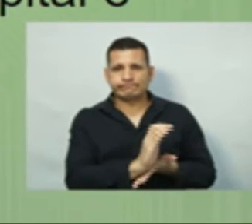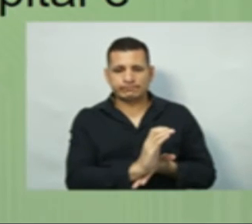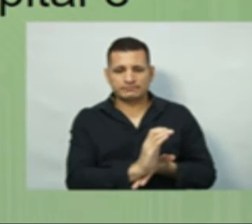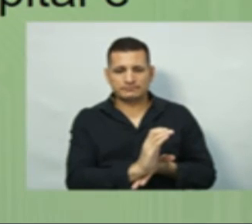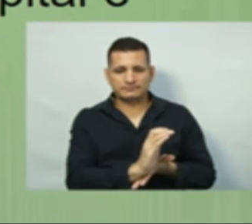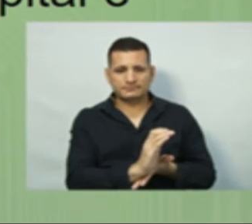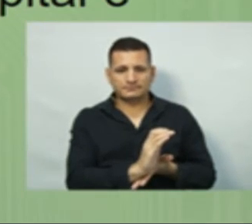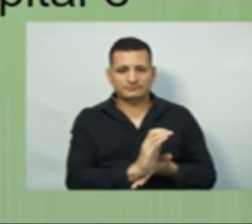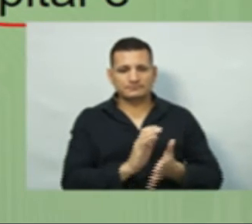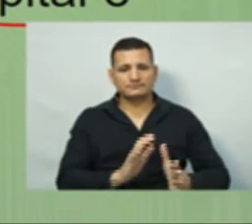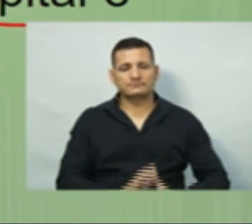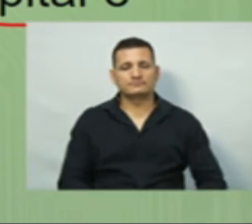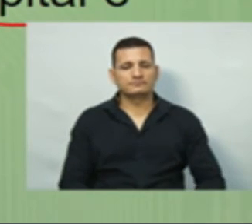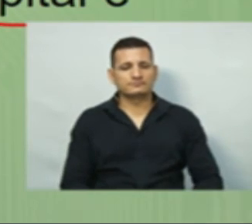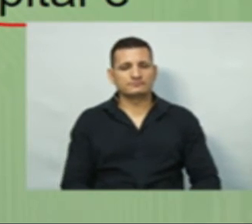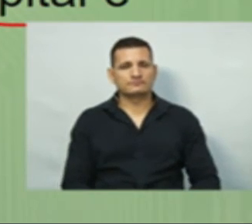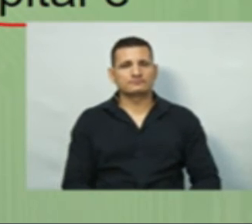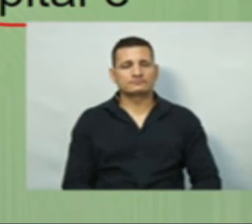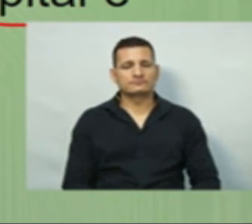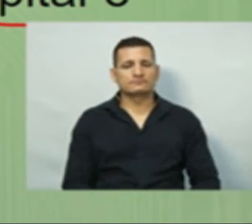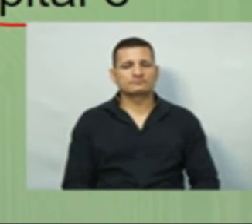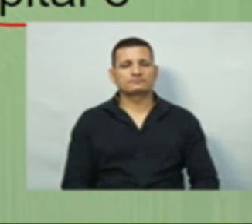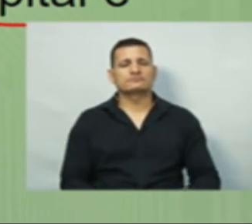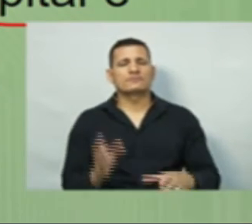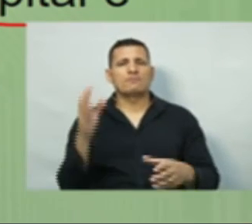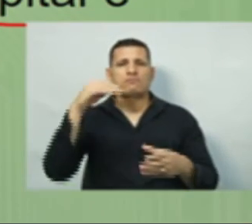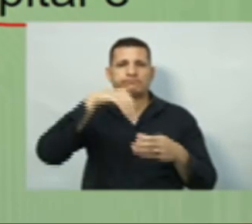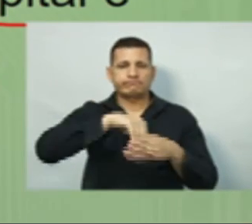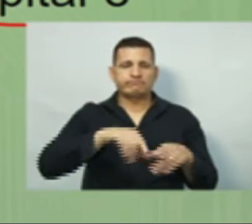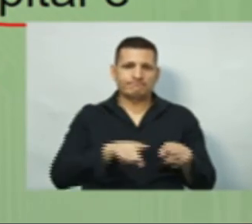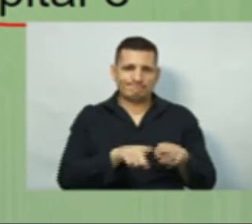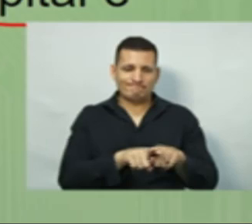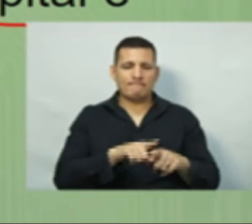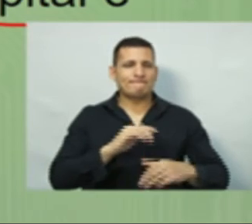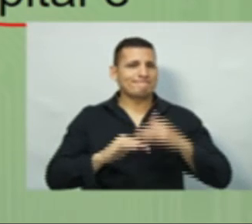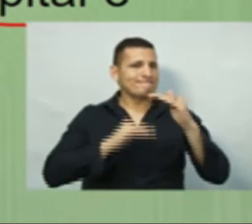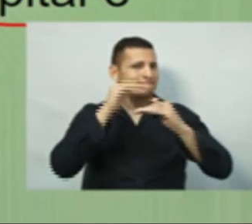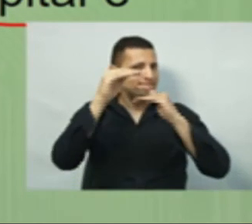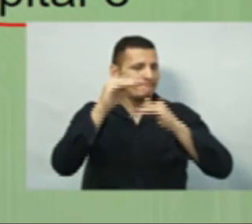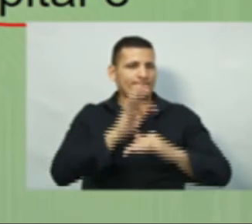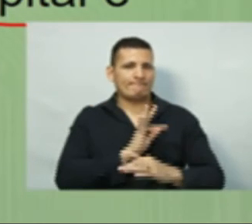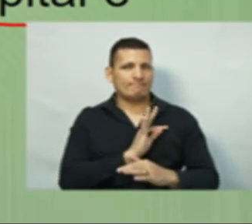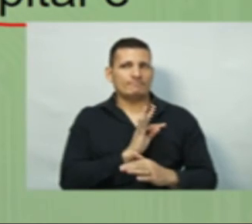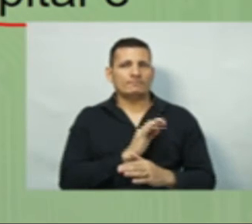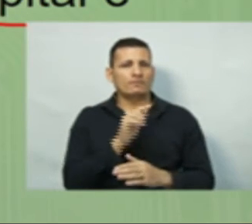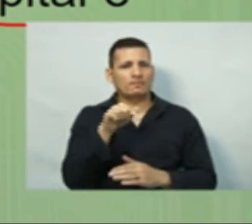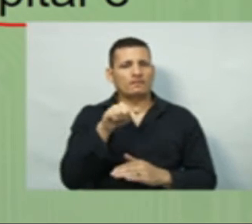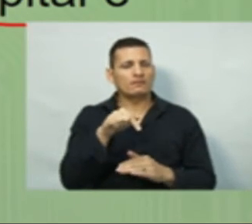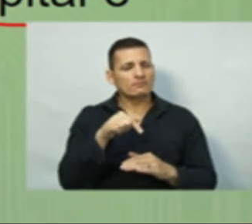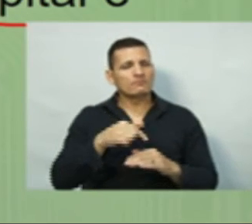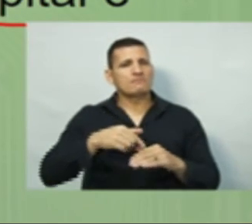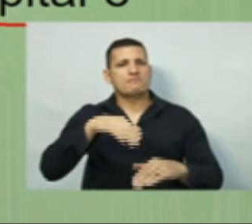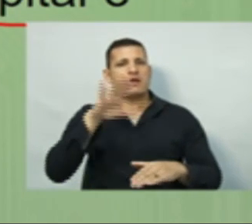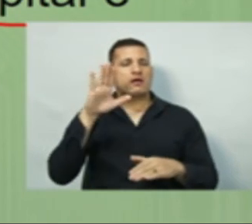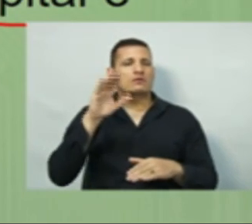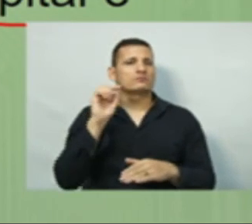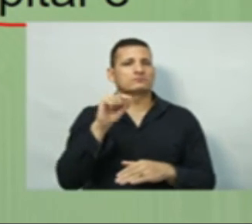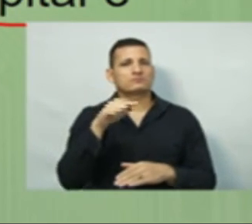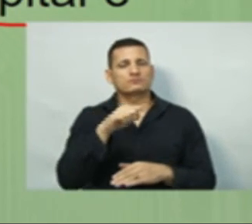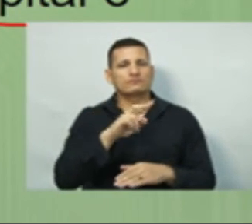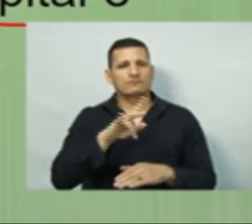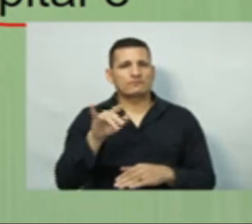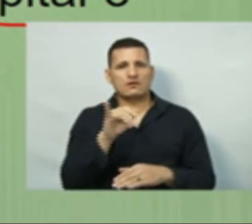texto, e incorporação do progresso técnico. Esses são os maiores elementos, né, que vão